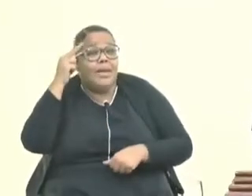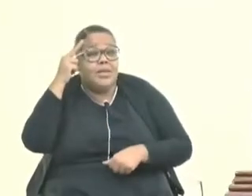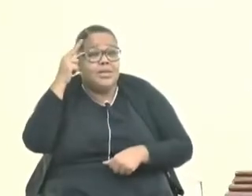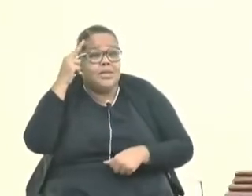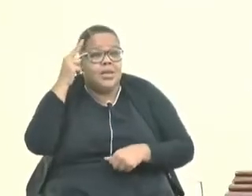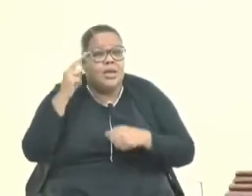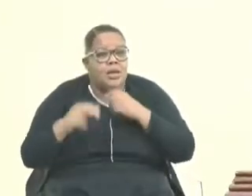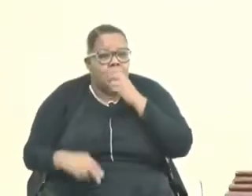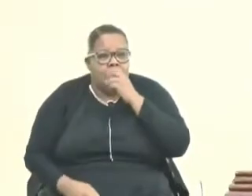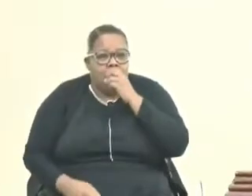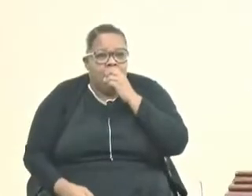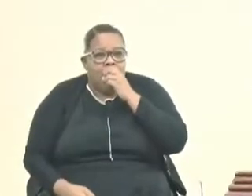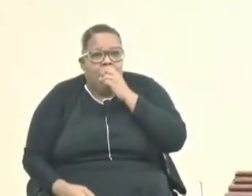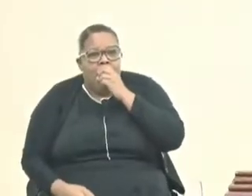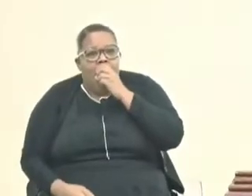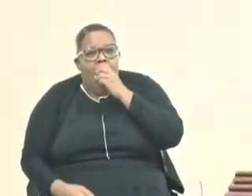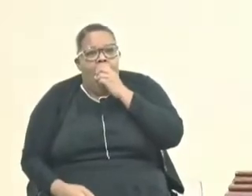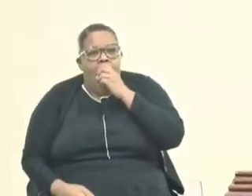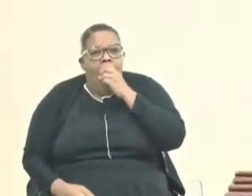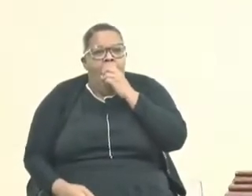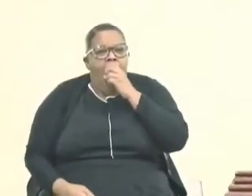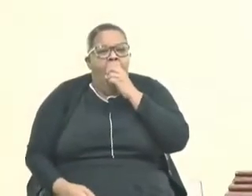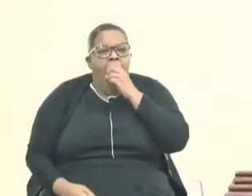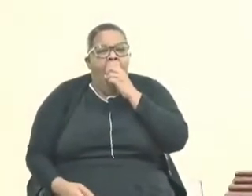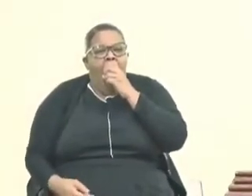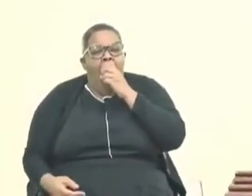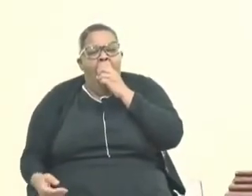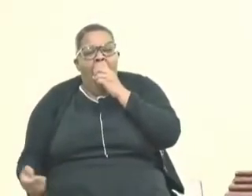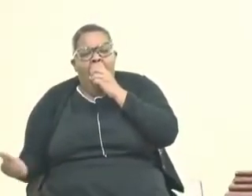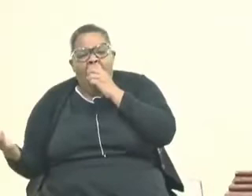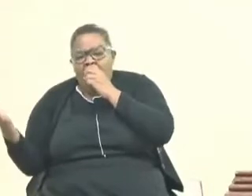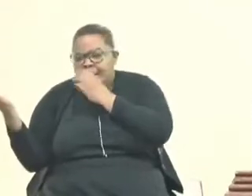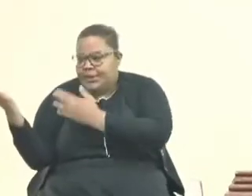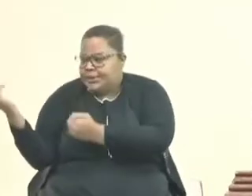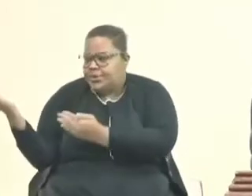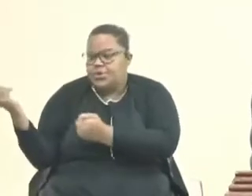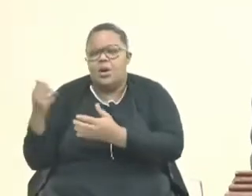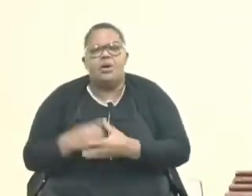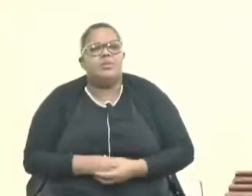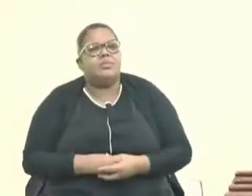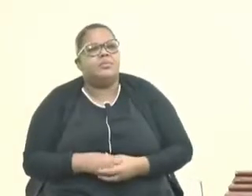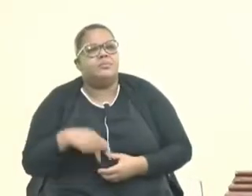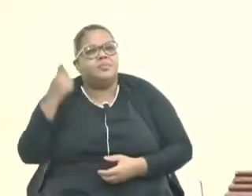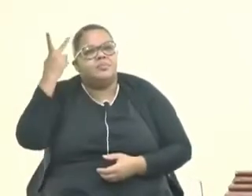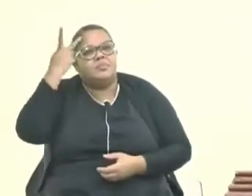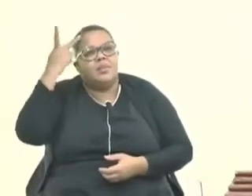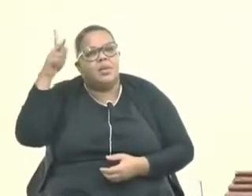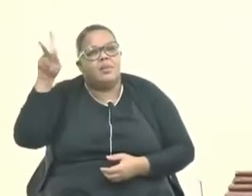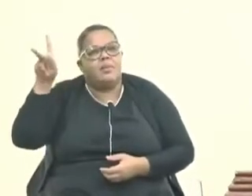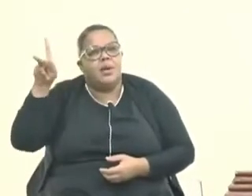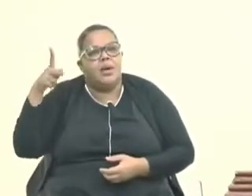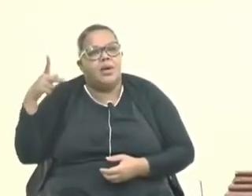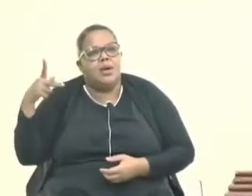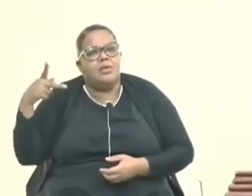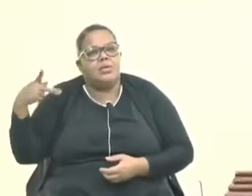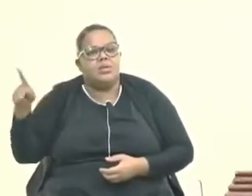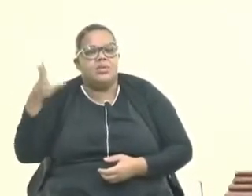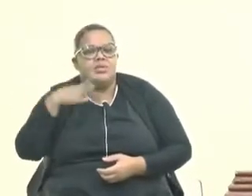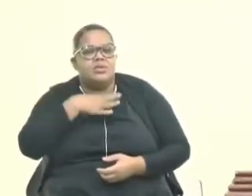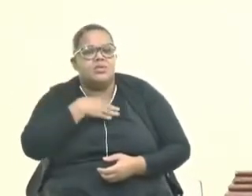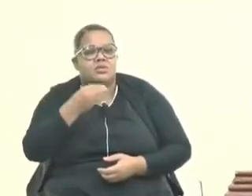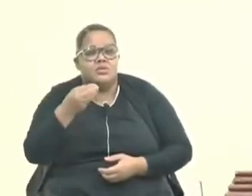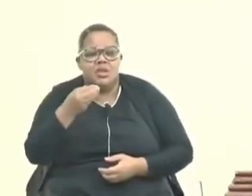azeite nas narinas da casa do senhor porque para ele seus filhos isso já era um serviço sem